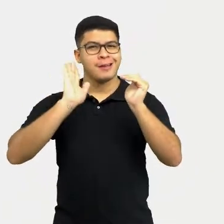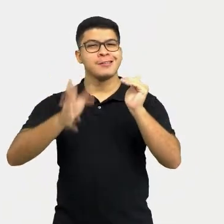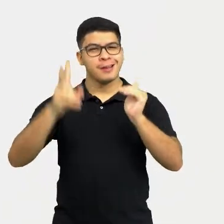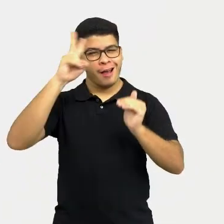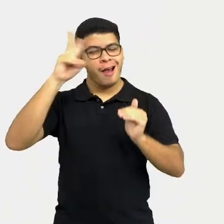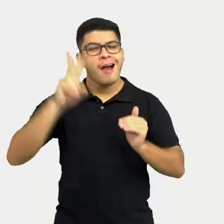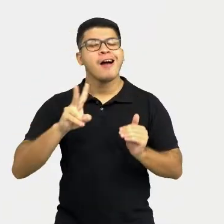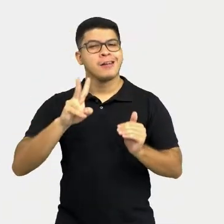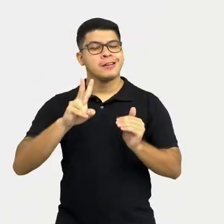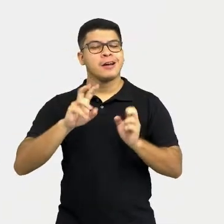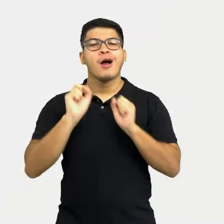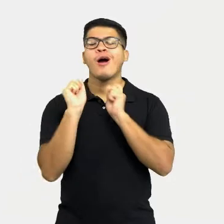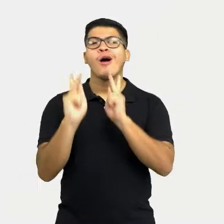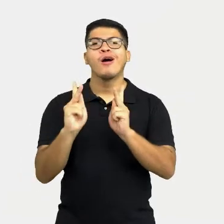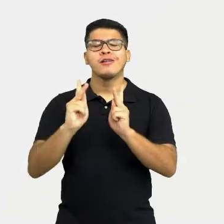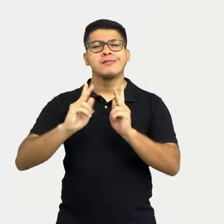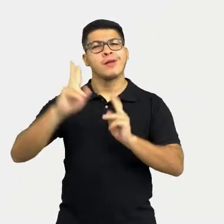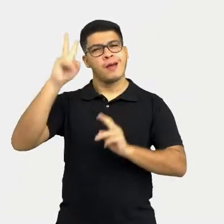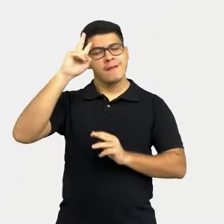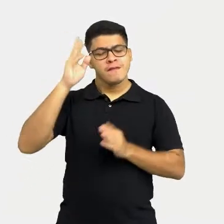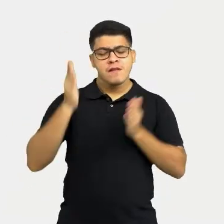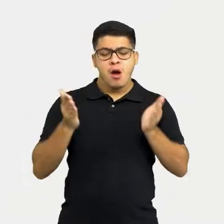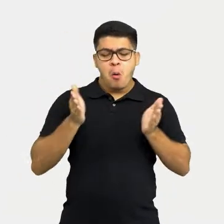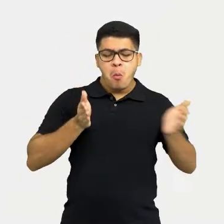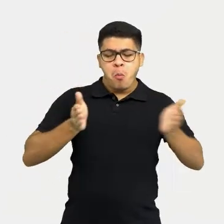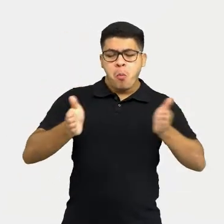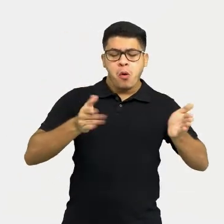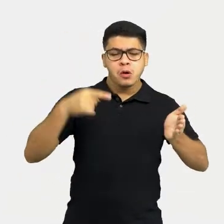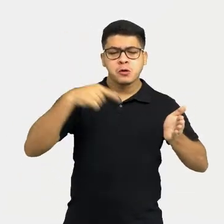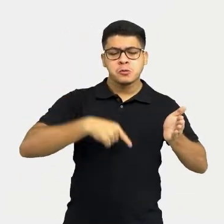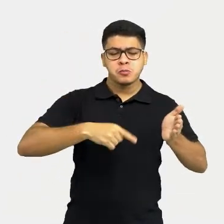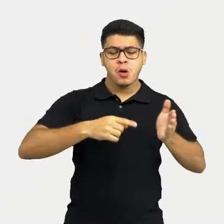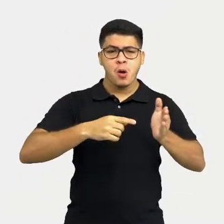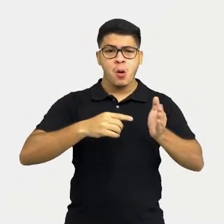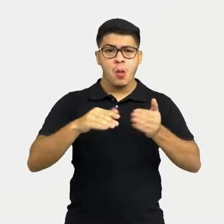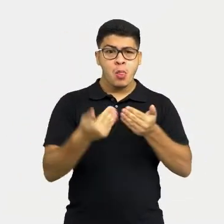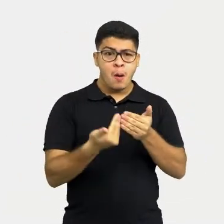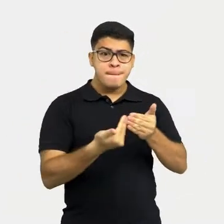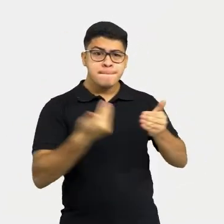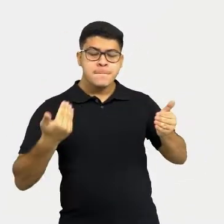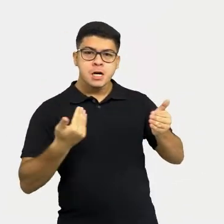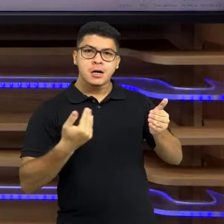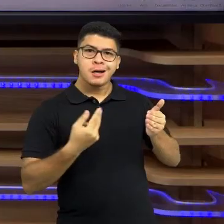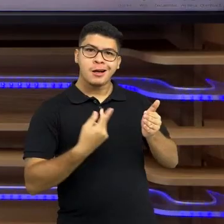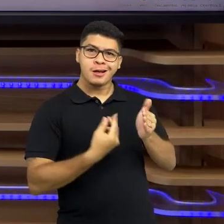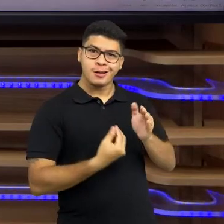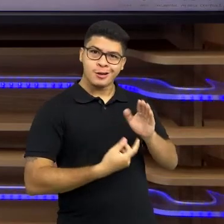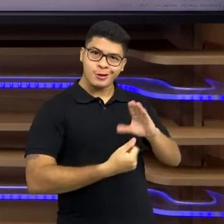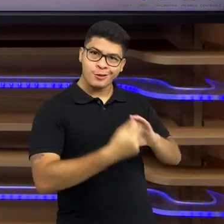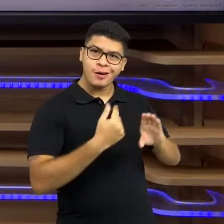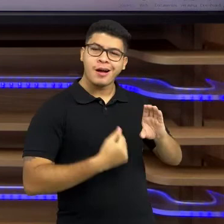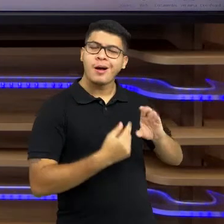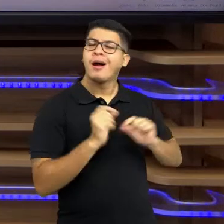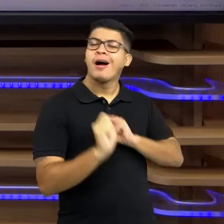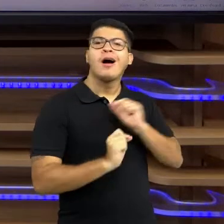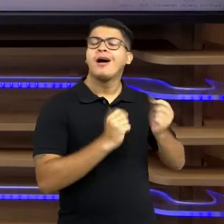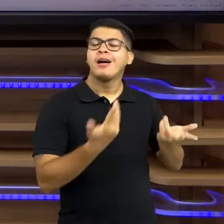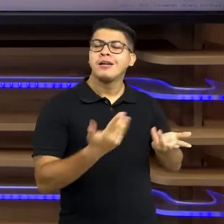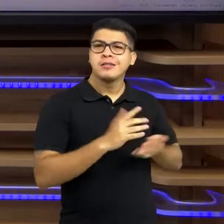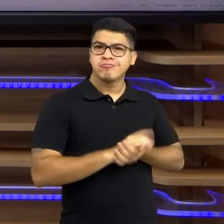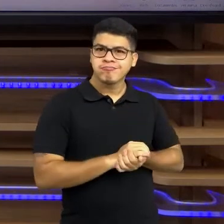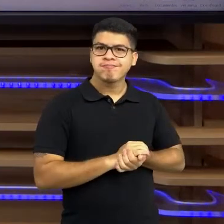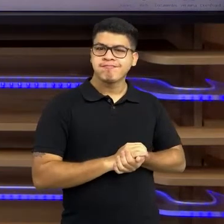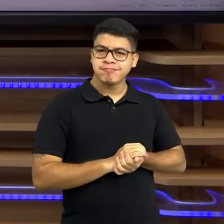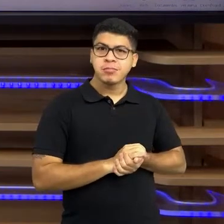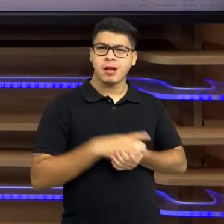verificou ali que no período do pré-capitalismo, o comércio em geral, ele veio para trazer uma nova forma de lidar